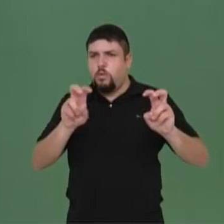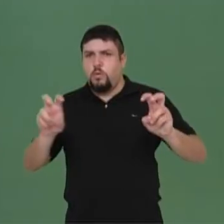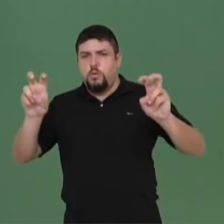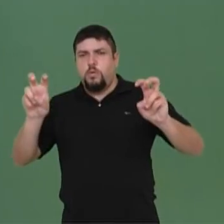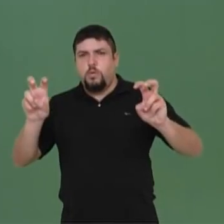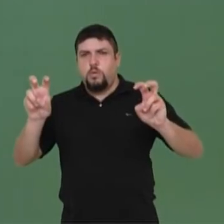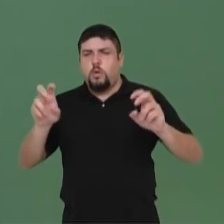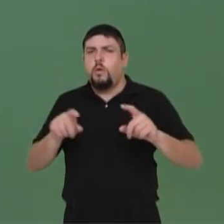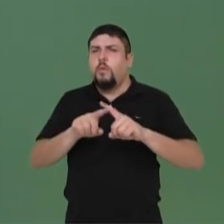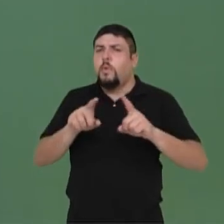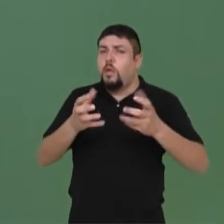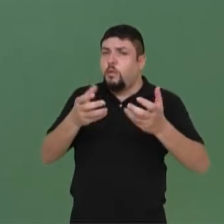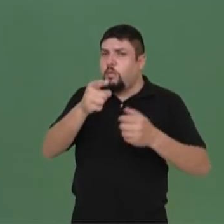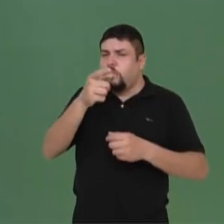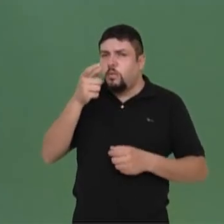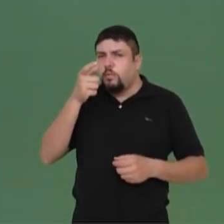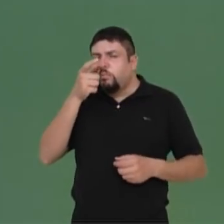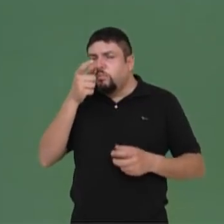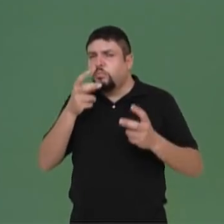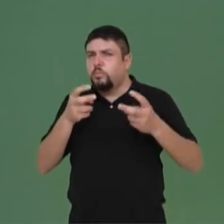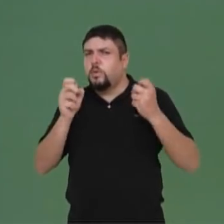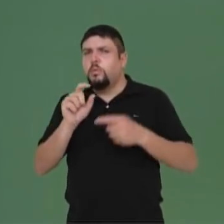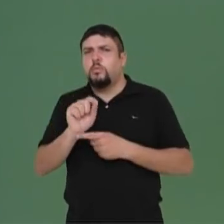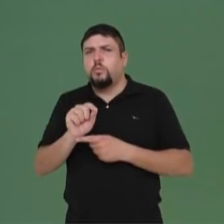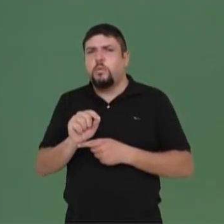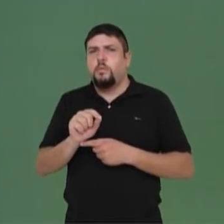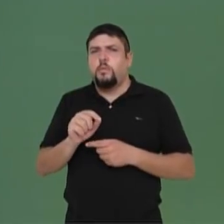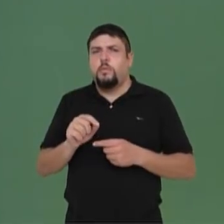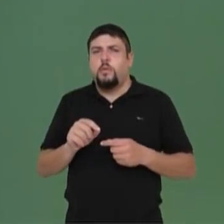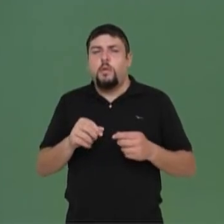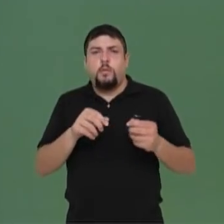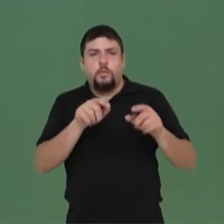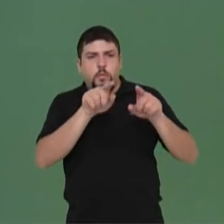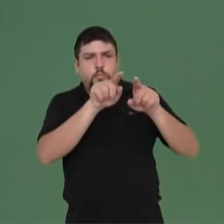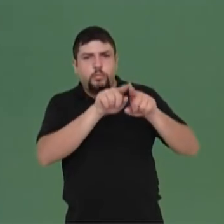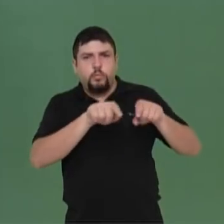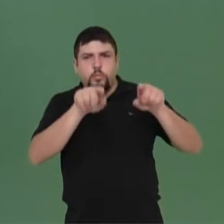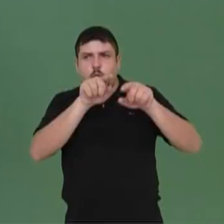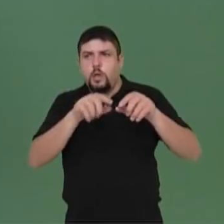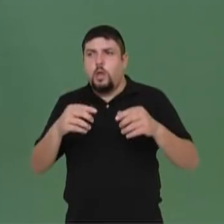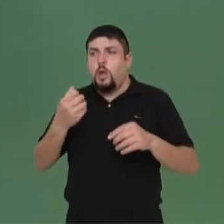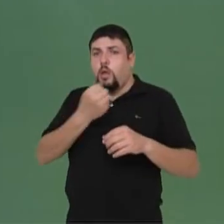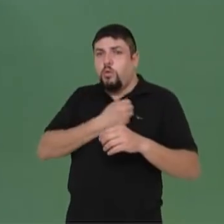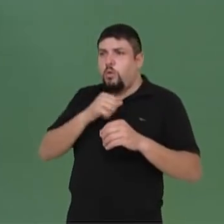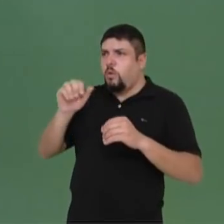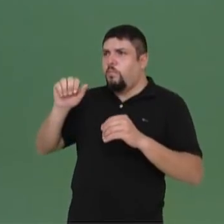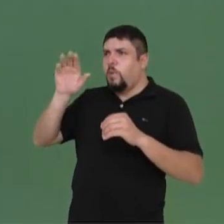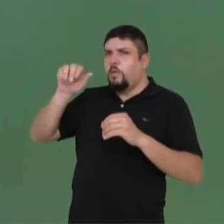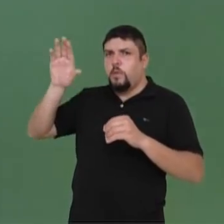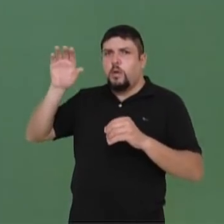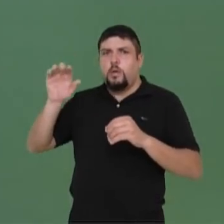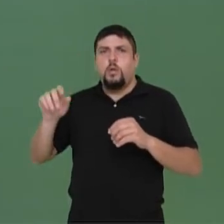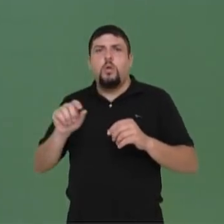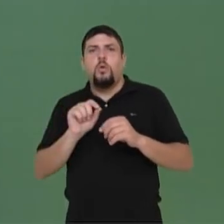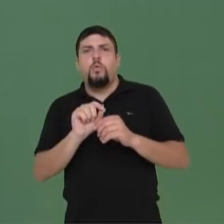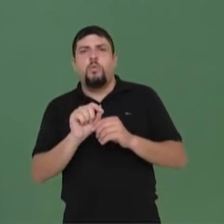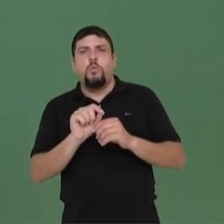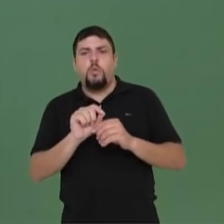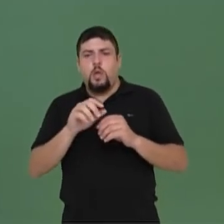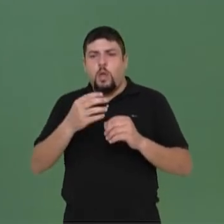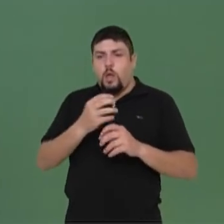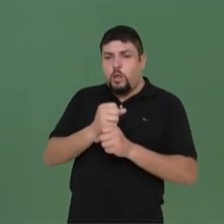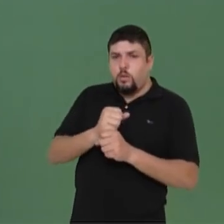o que eu quero que você perceba é o seguinte, que a repetição, a incidência de notas maiores faz com que a minha média seja maior do que a metade.